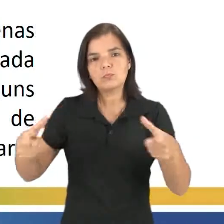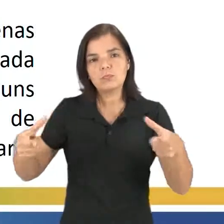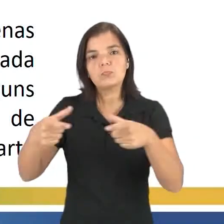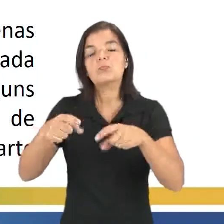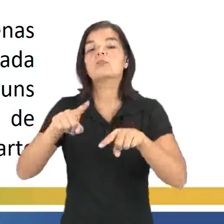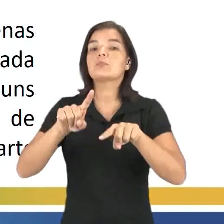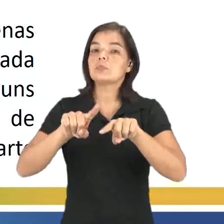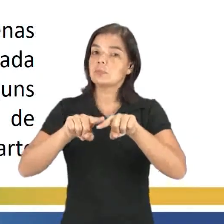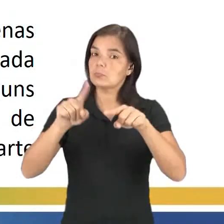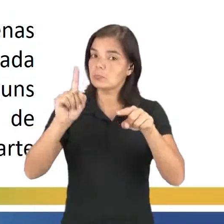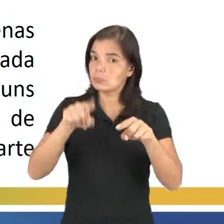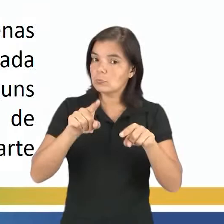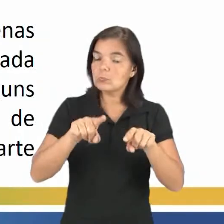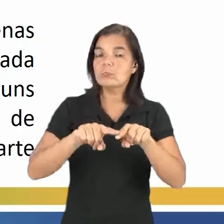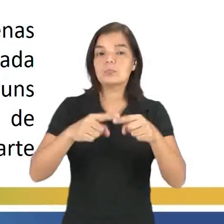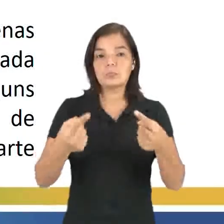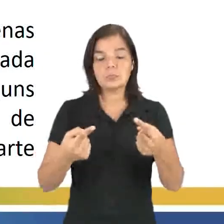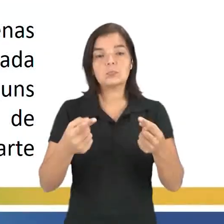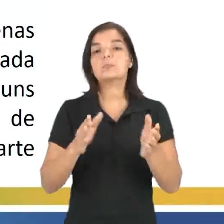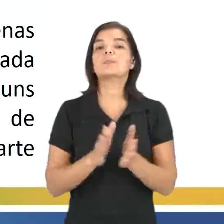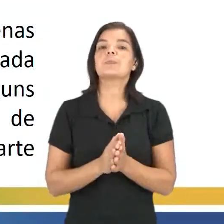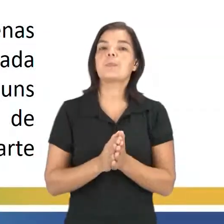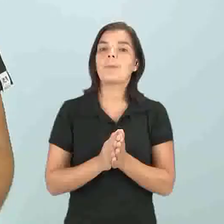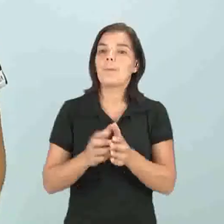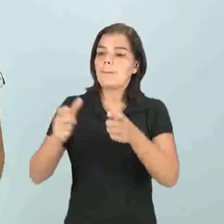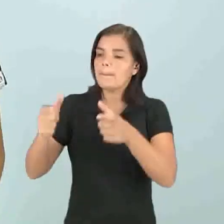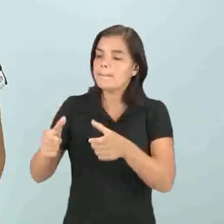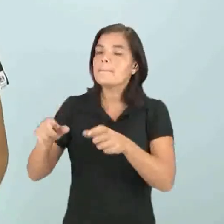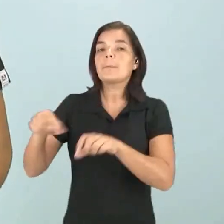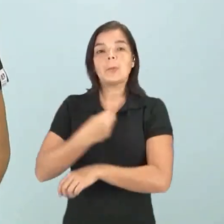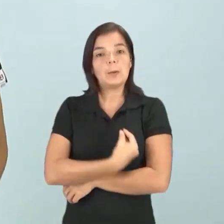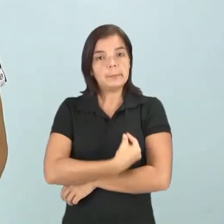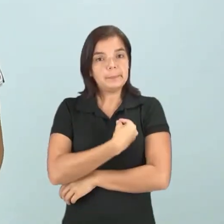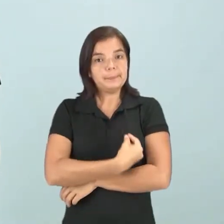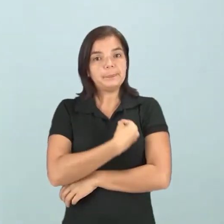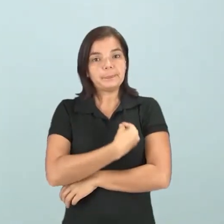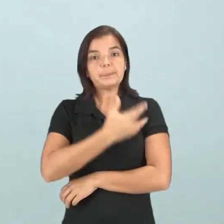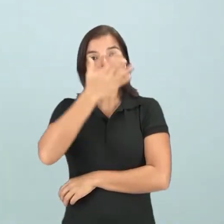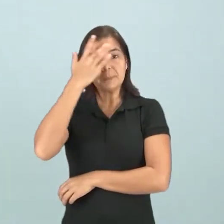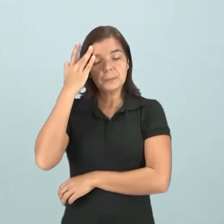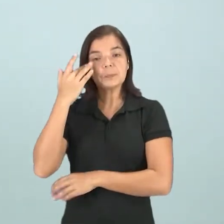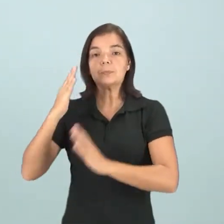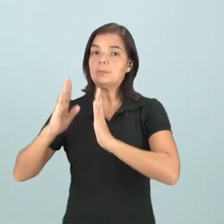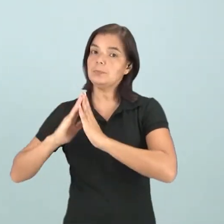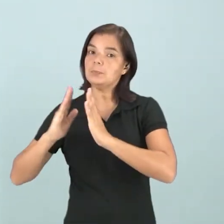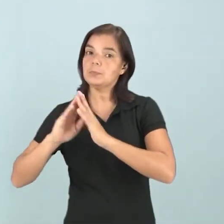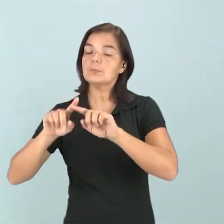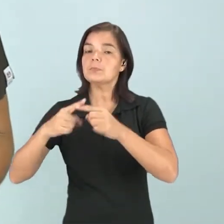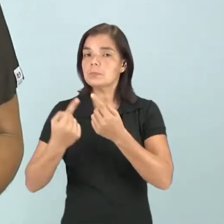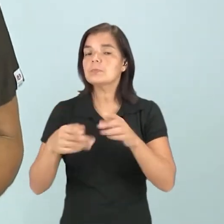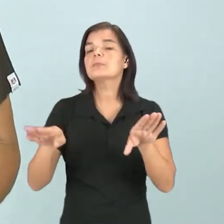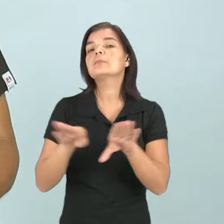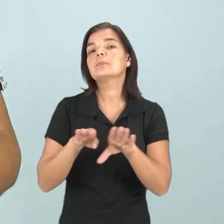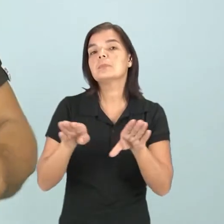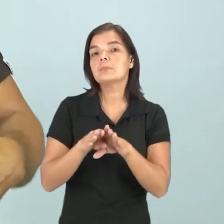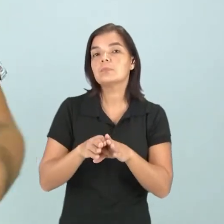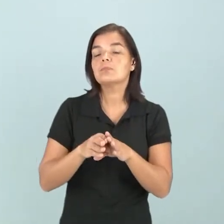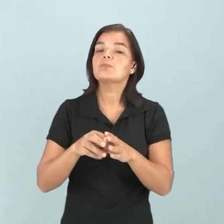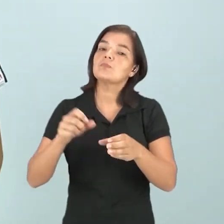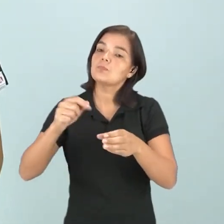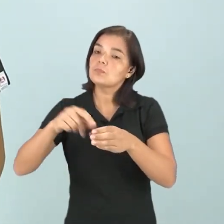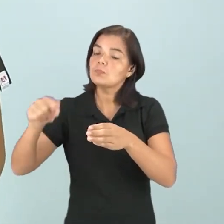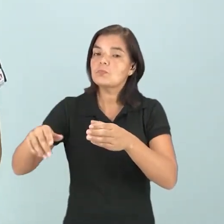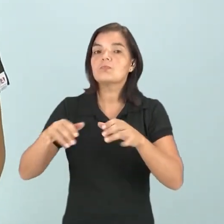que é destinado, né, a uma agricultura de subsistência do produtor rural e também é destinado a uma agricultura